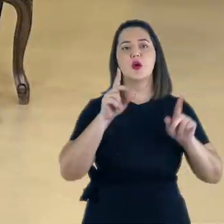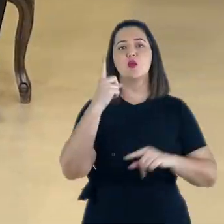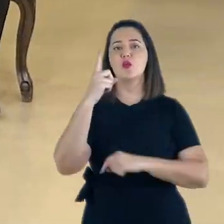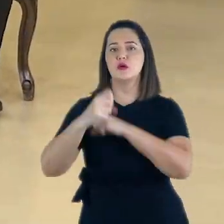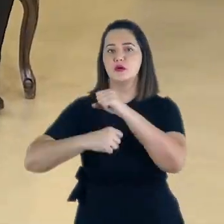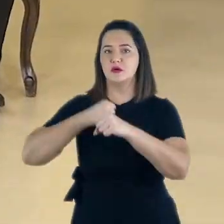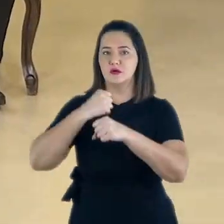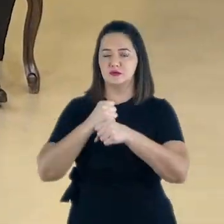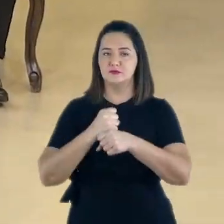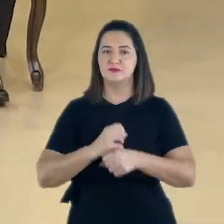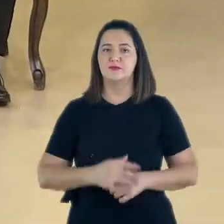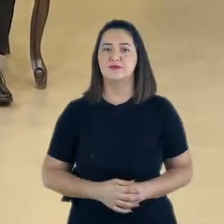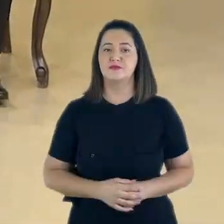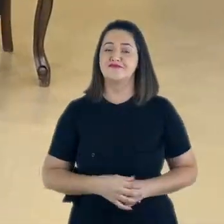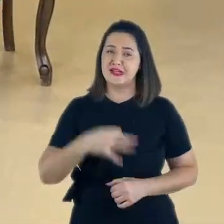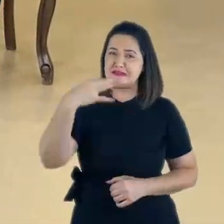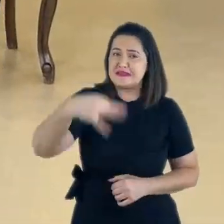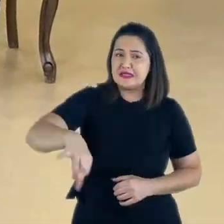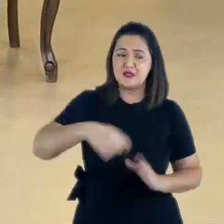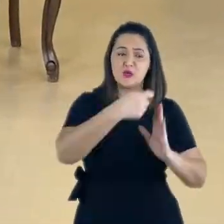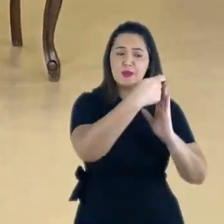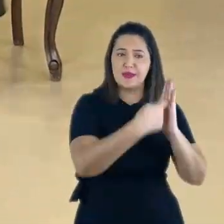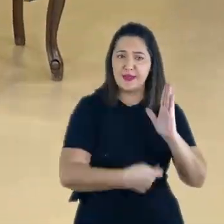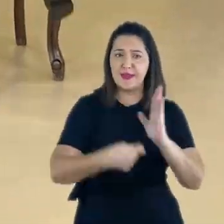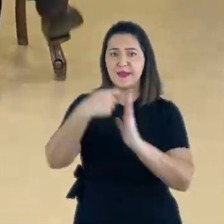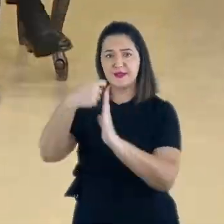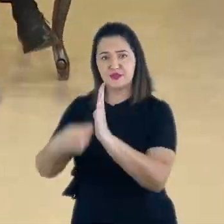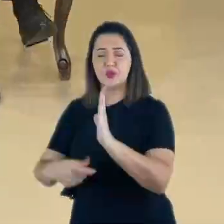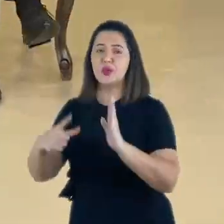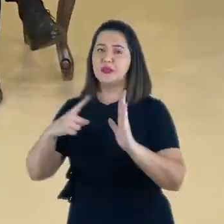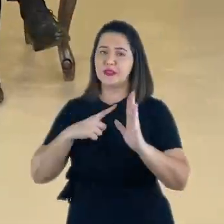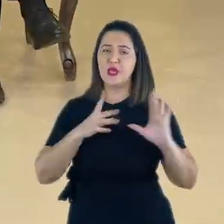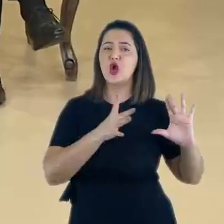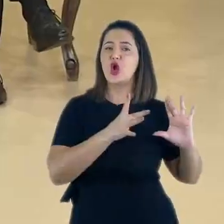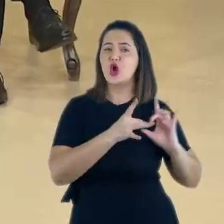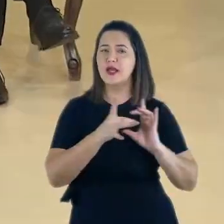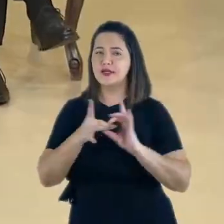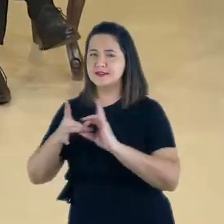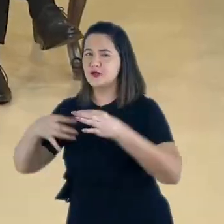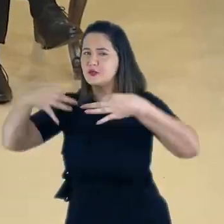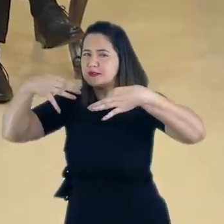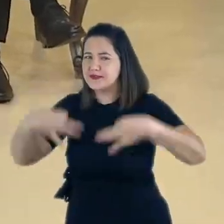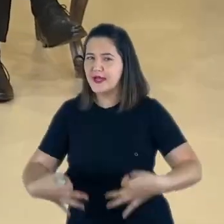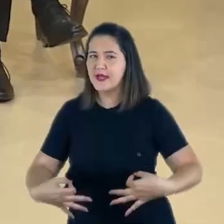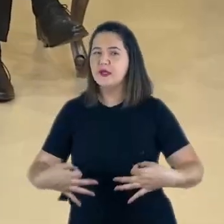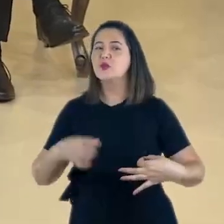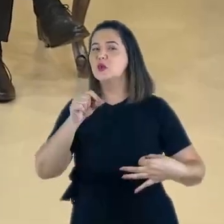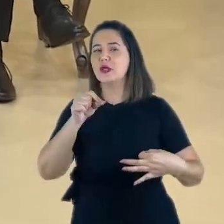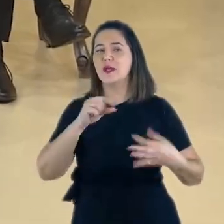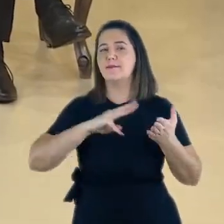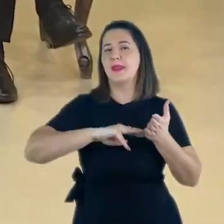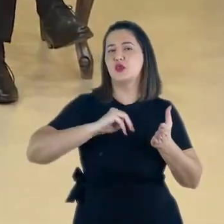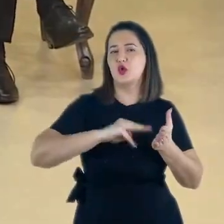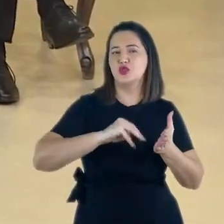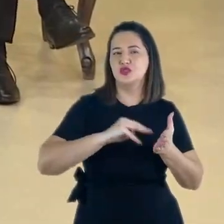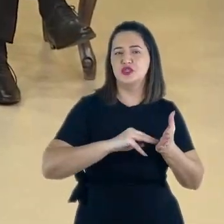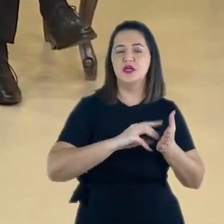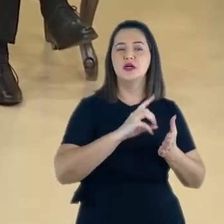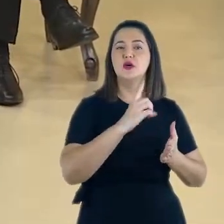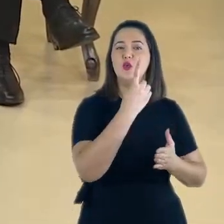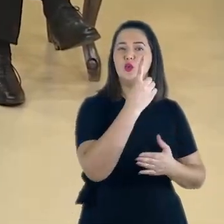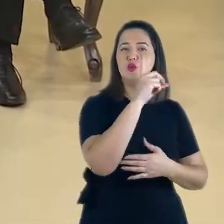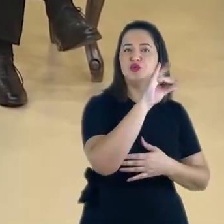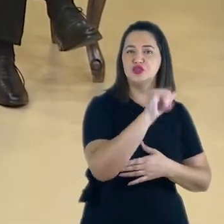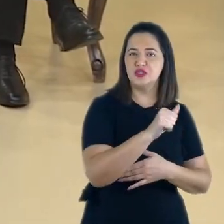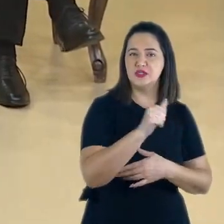que, embora esses textos certamente estabeleçam uma conexão bíblica correta entre o sistema dia-ano de